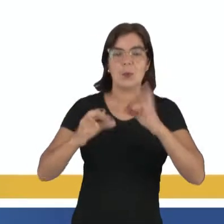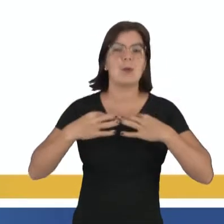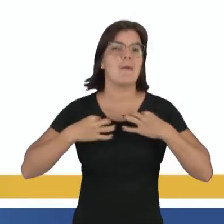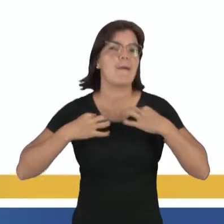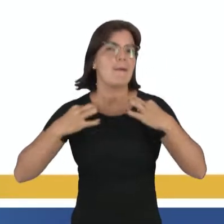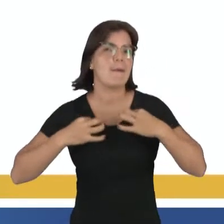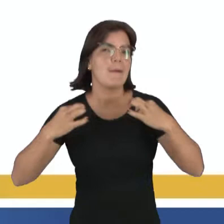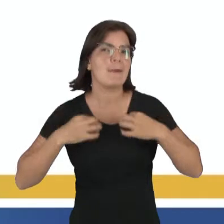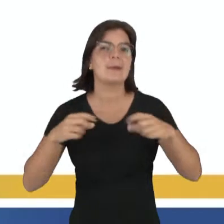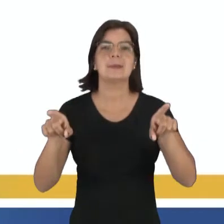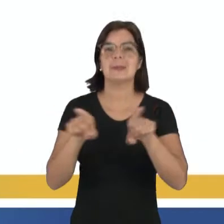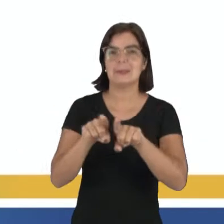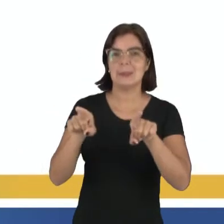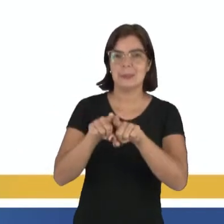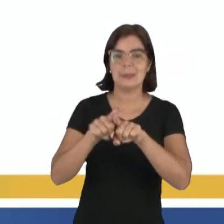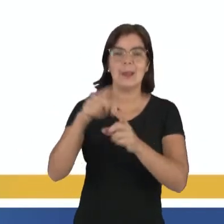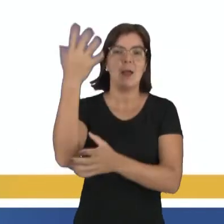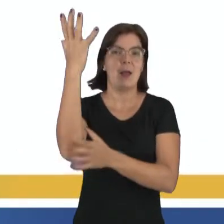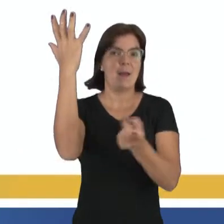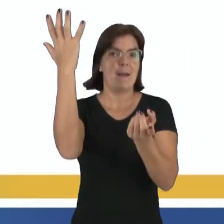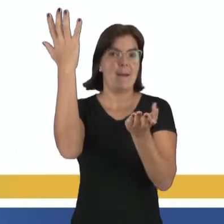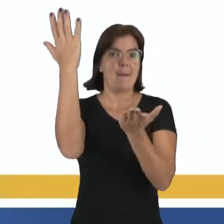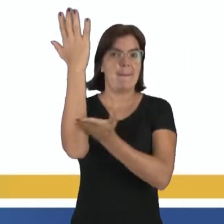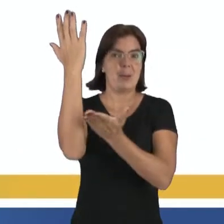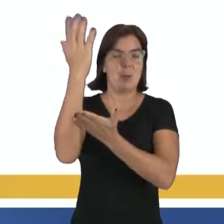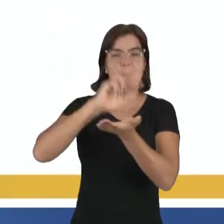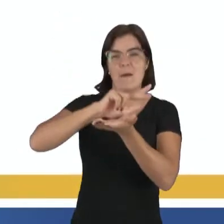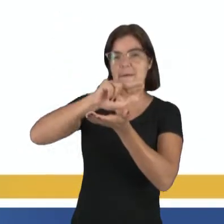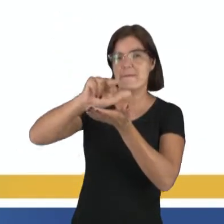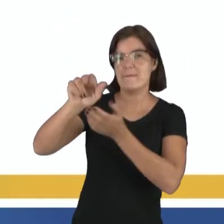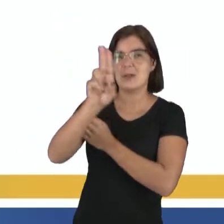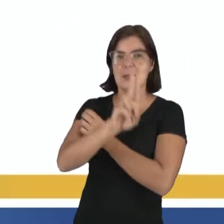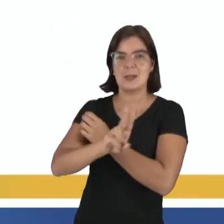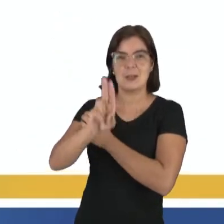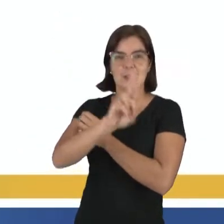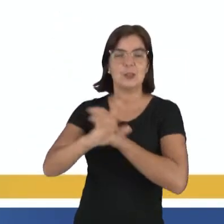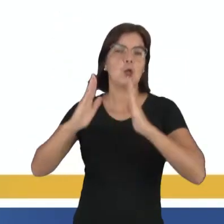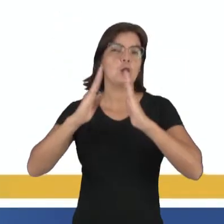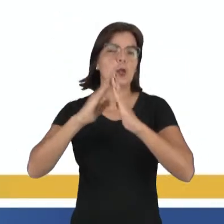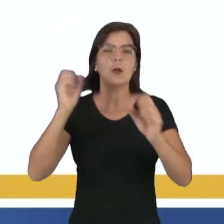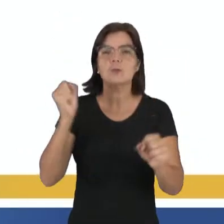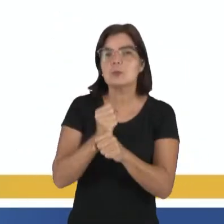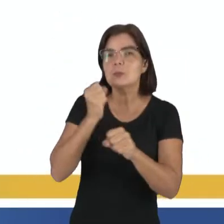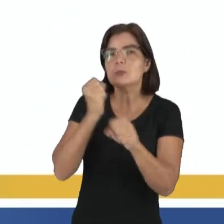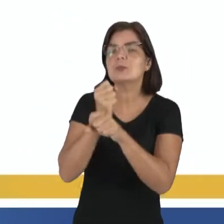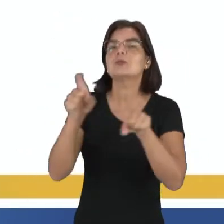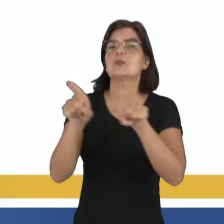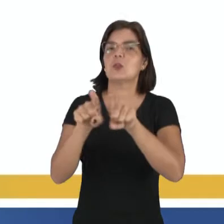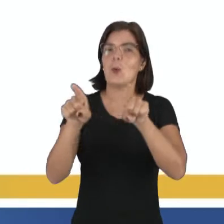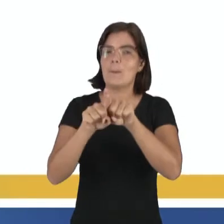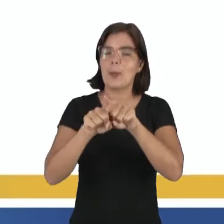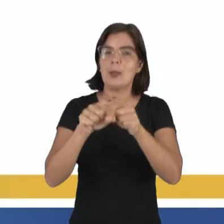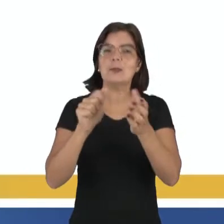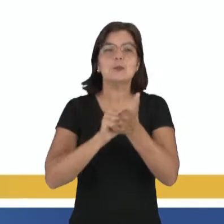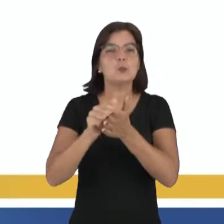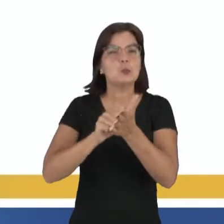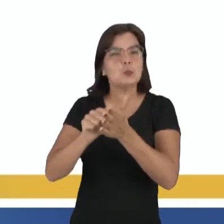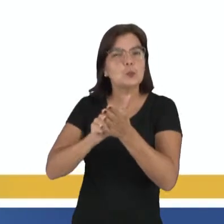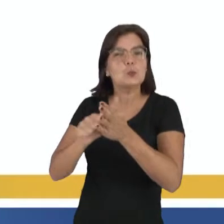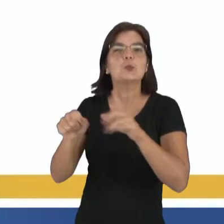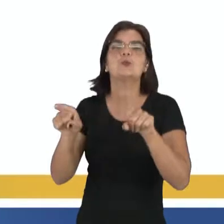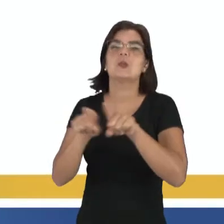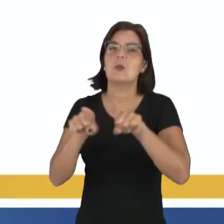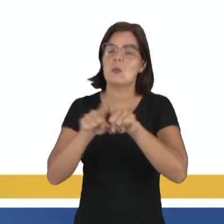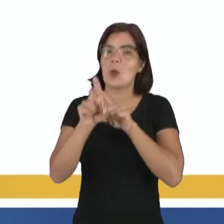tecido, que fabrica roupas, a madeira para várias utilidades nas residências, nas construções, o látex para todos os produtos